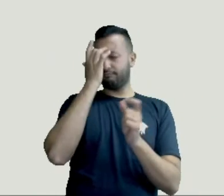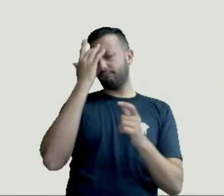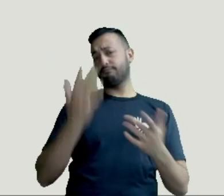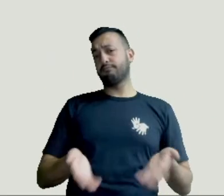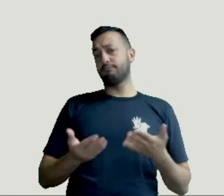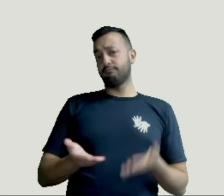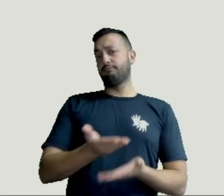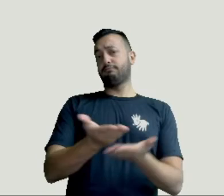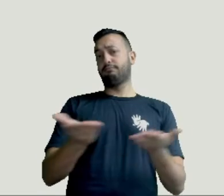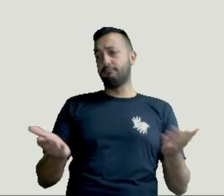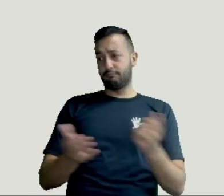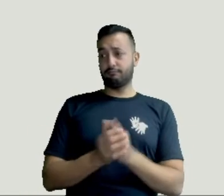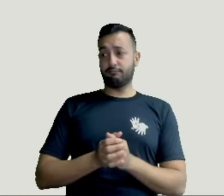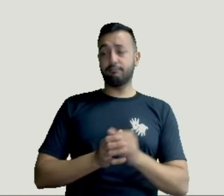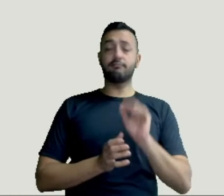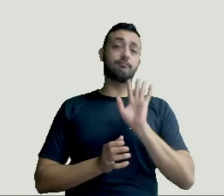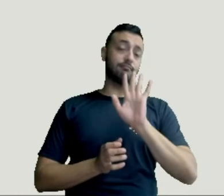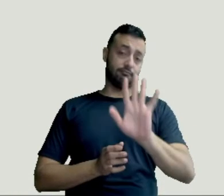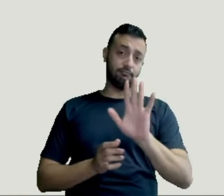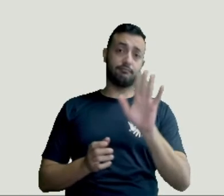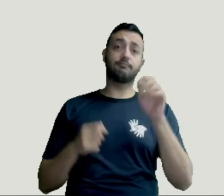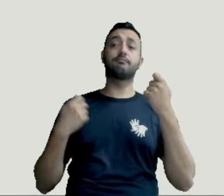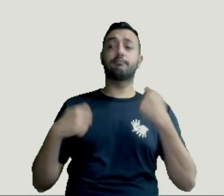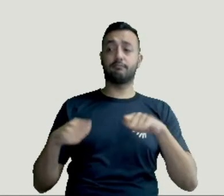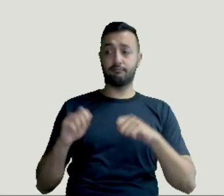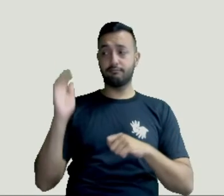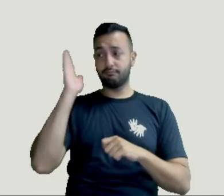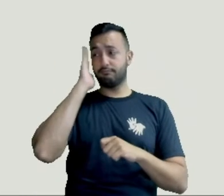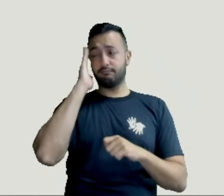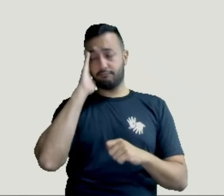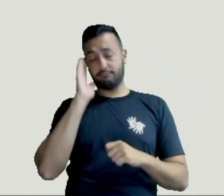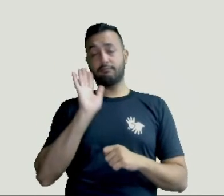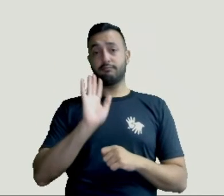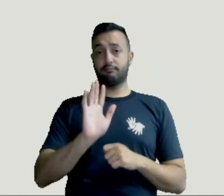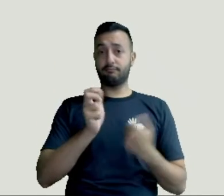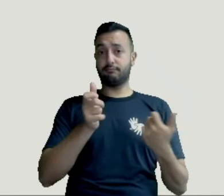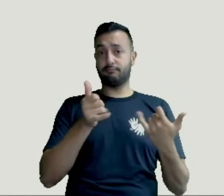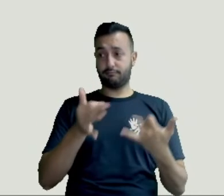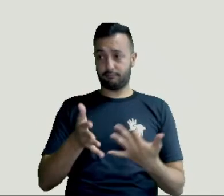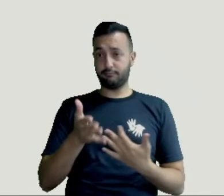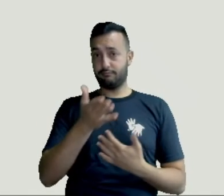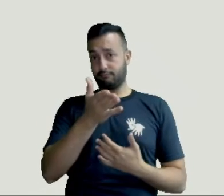Ok? Mas temos que levar em consideração o seguinte. Gente,